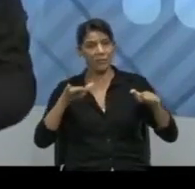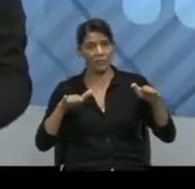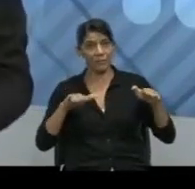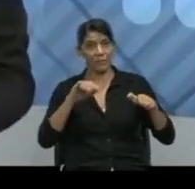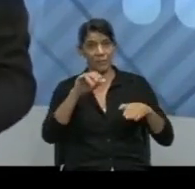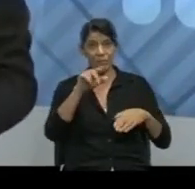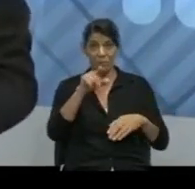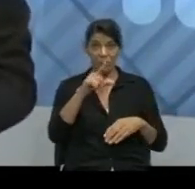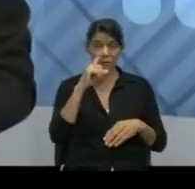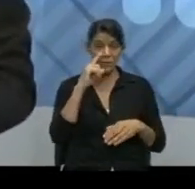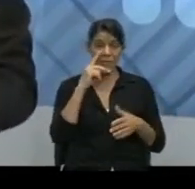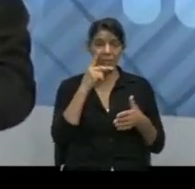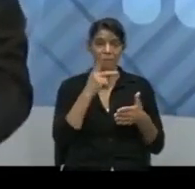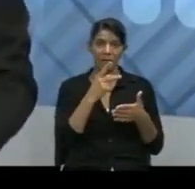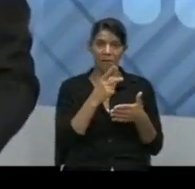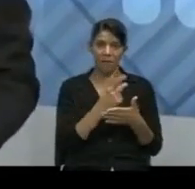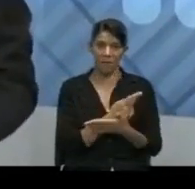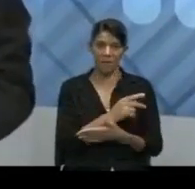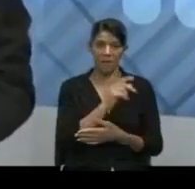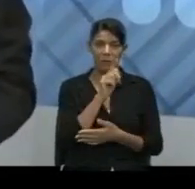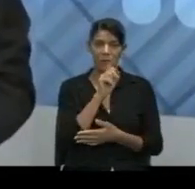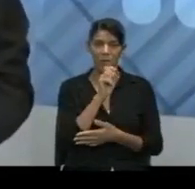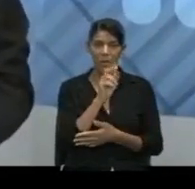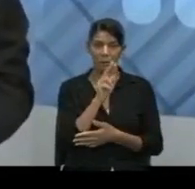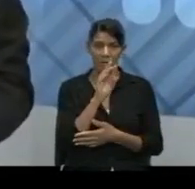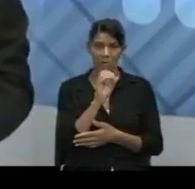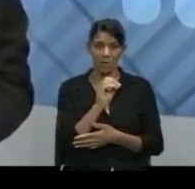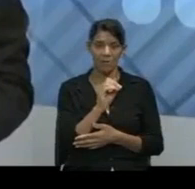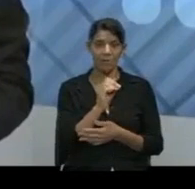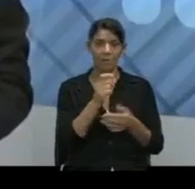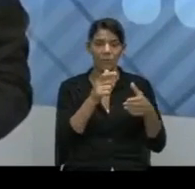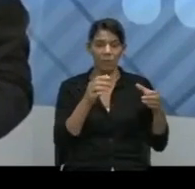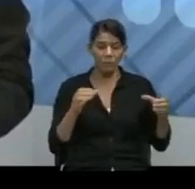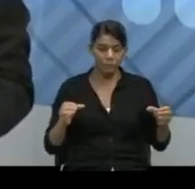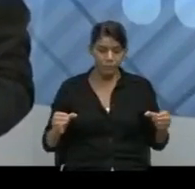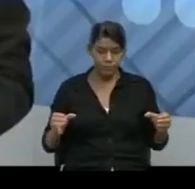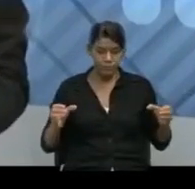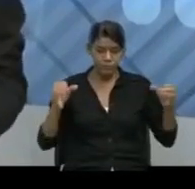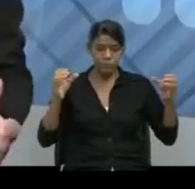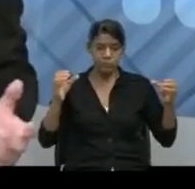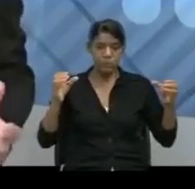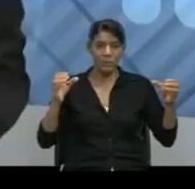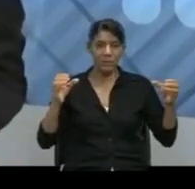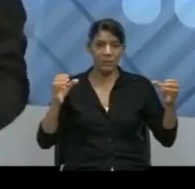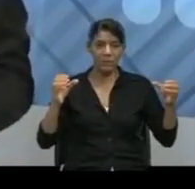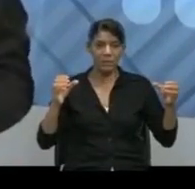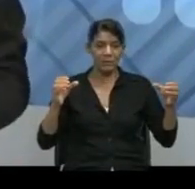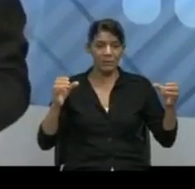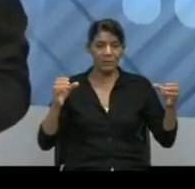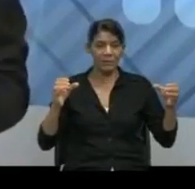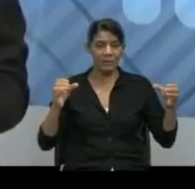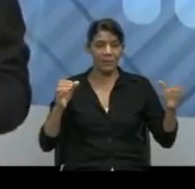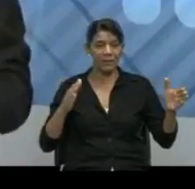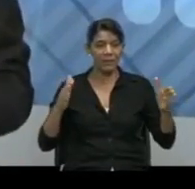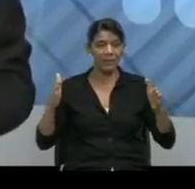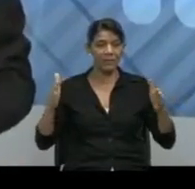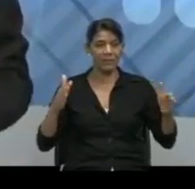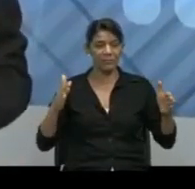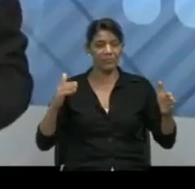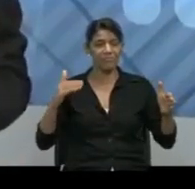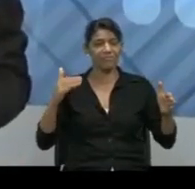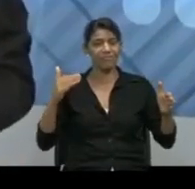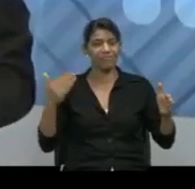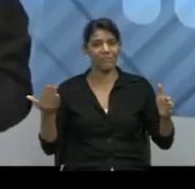Se você errar o gabarito, se você errar a locação da obra, essa excentricidade aí, esse desvio já está